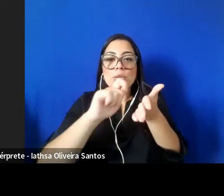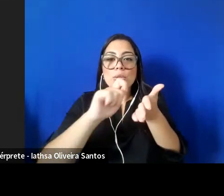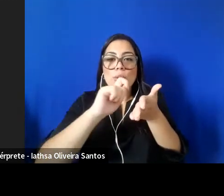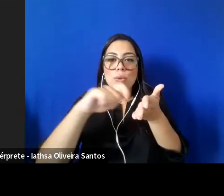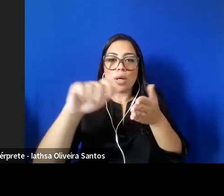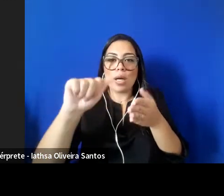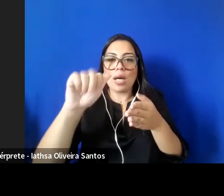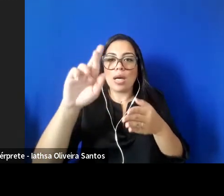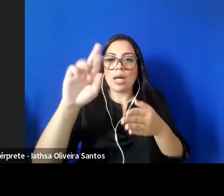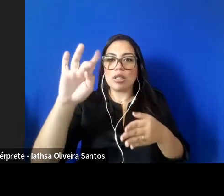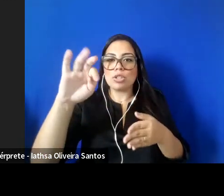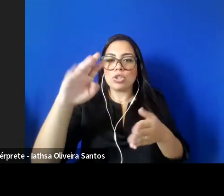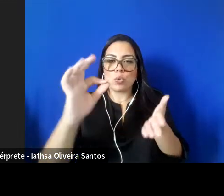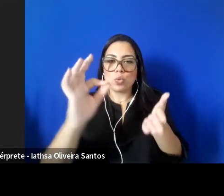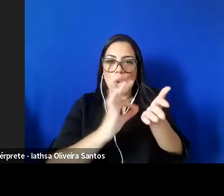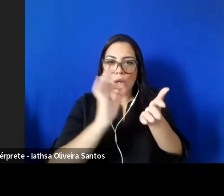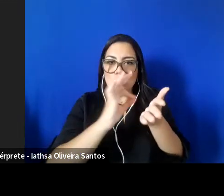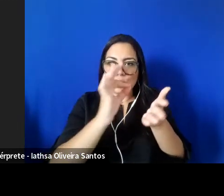artigo. Então,